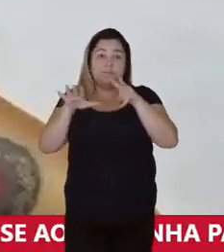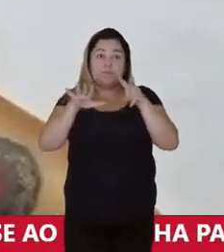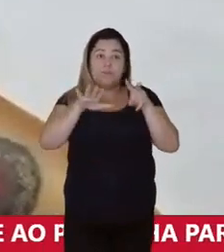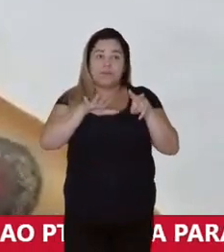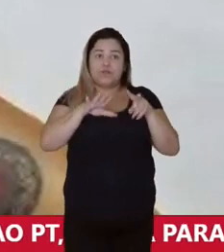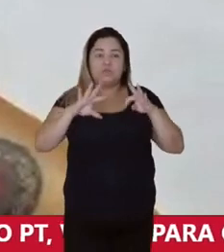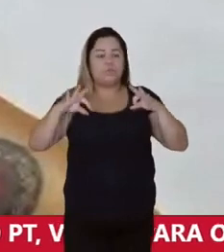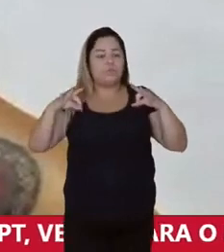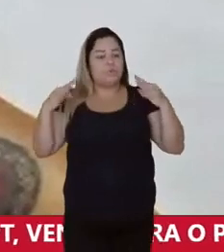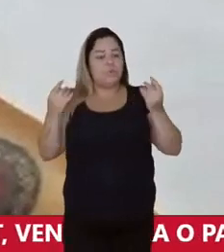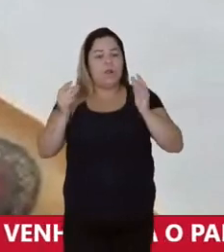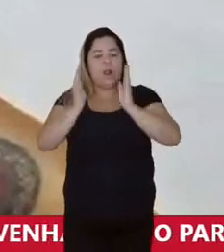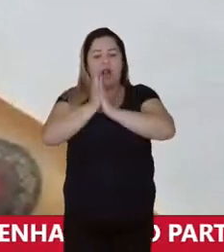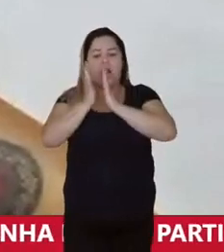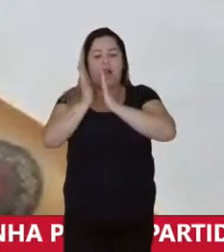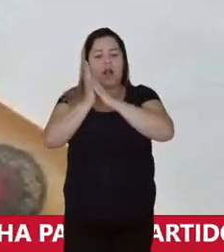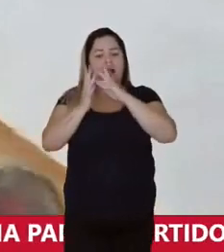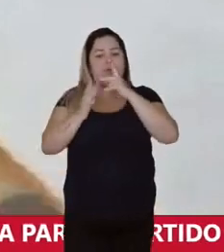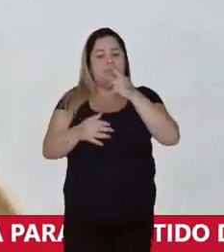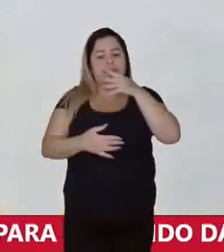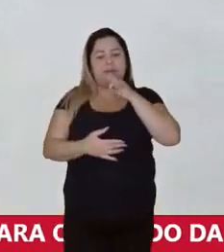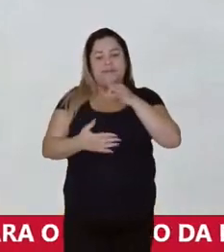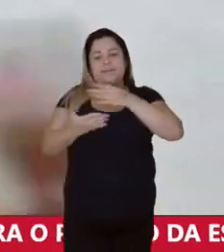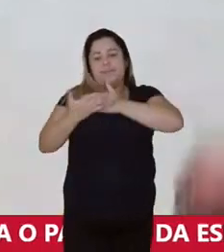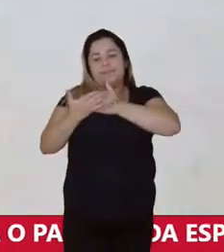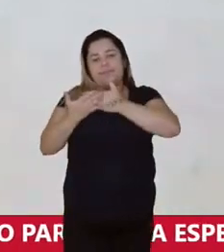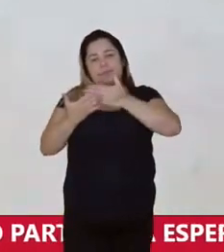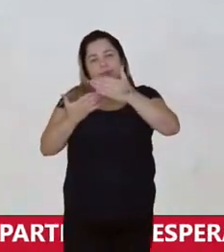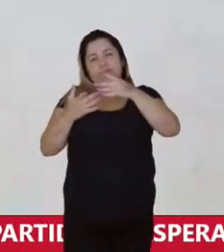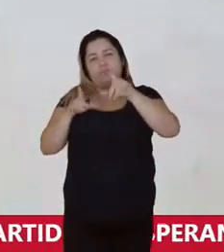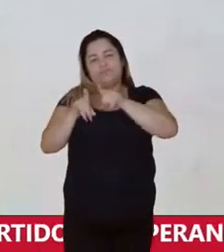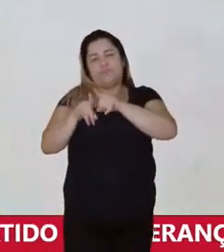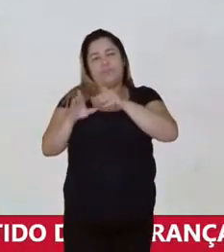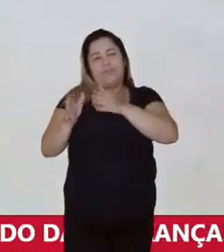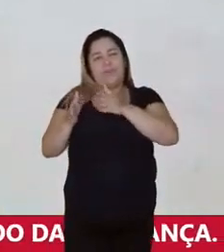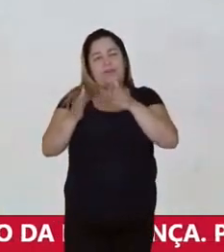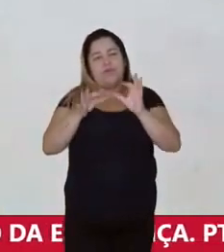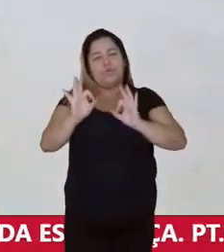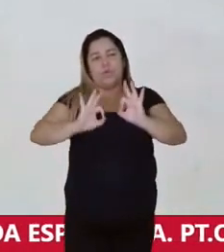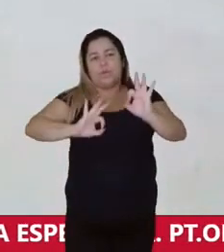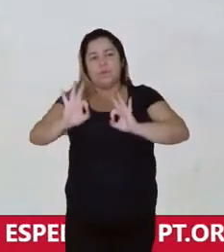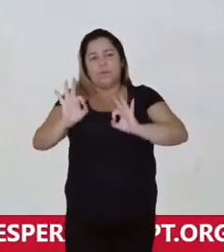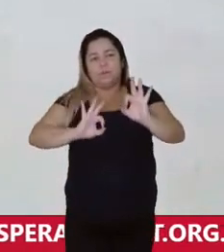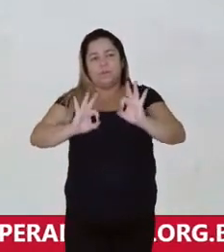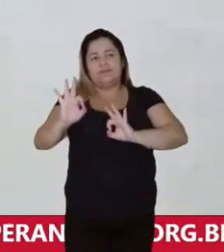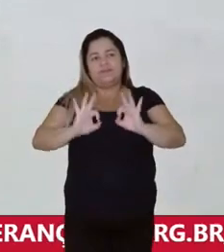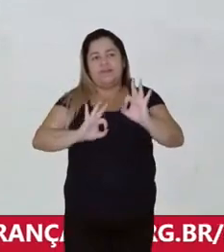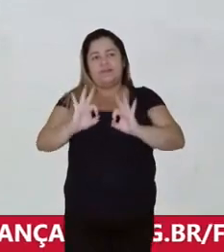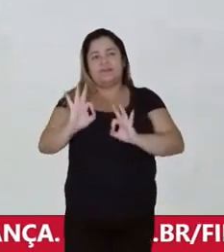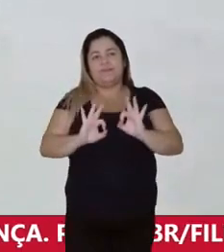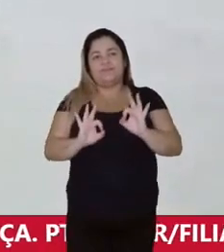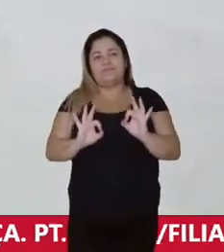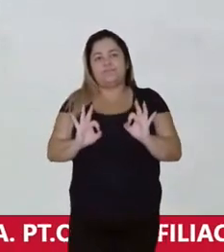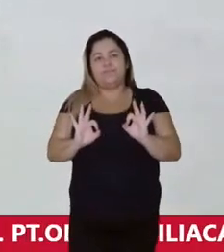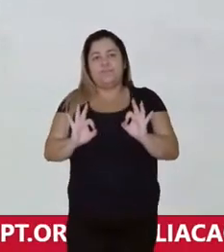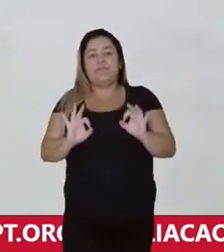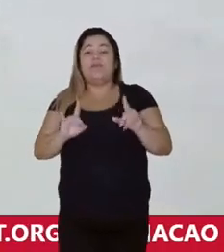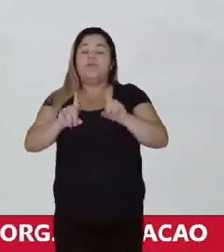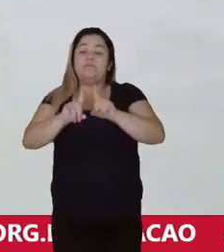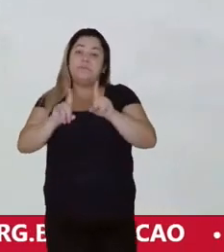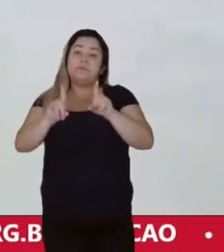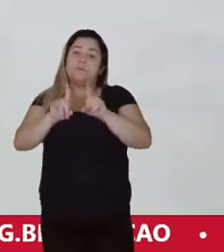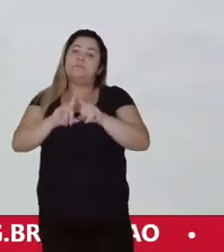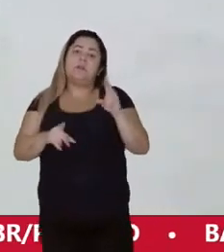que todo aniversário do PT, essa semana que começa esse processo de organização nosso, ele remete a